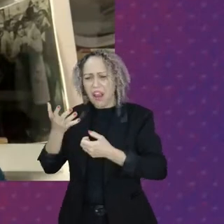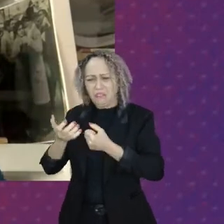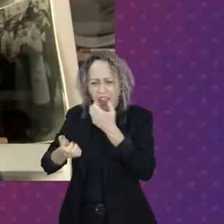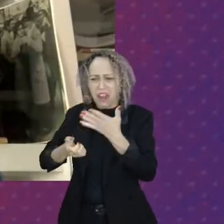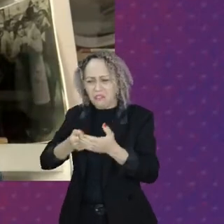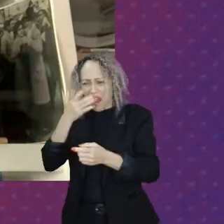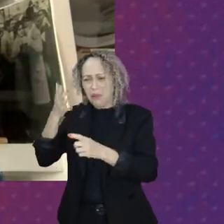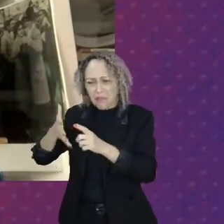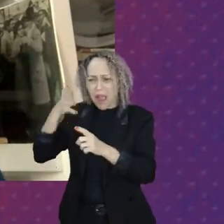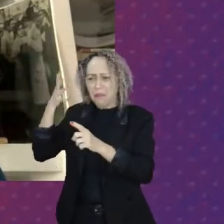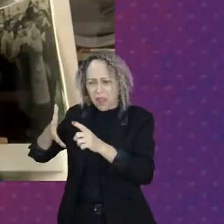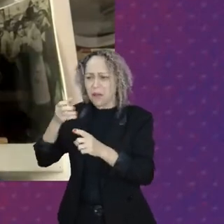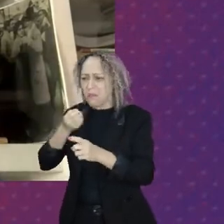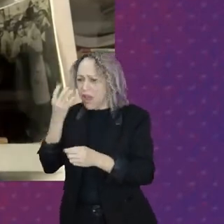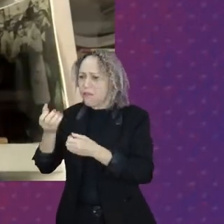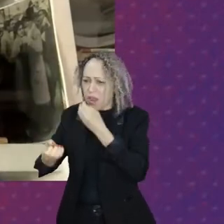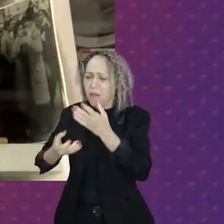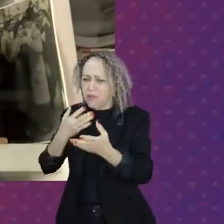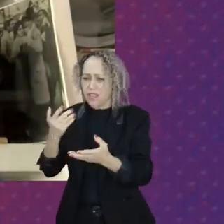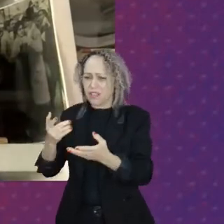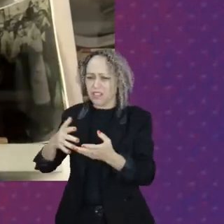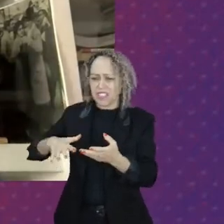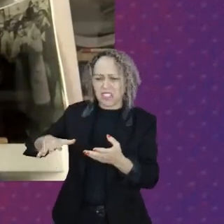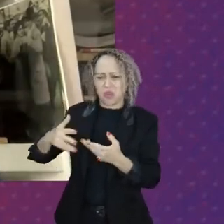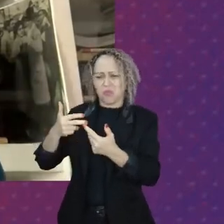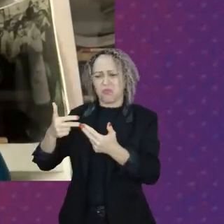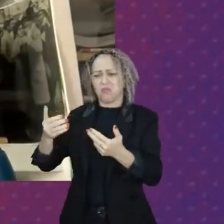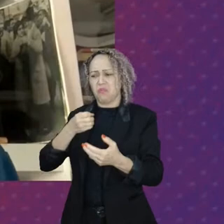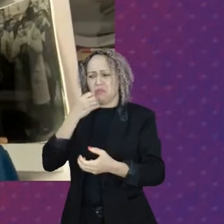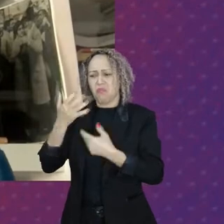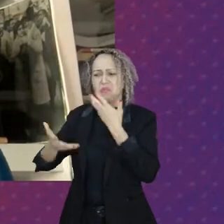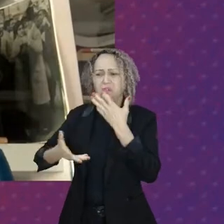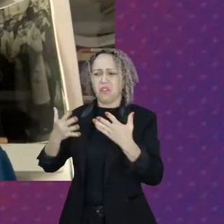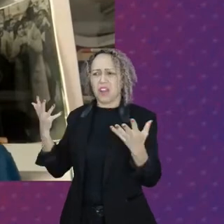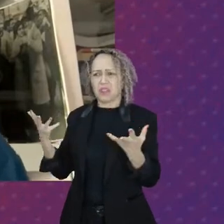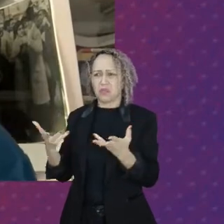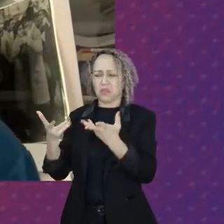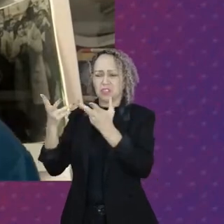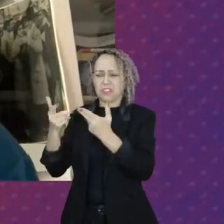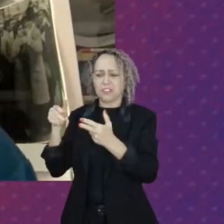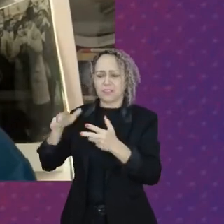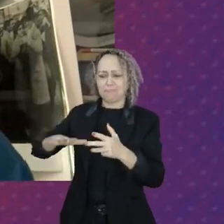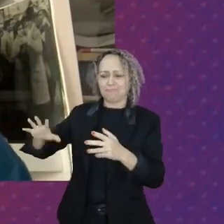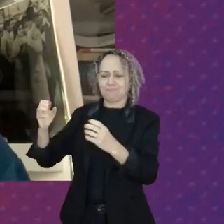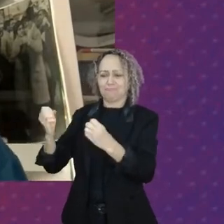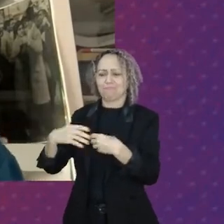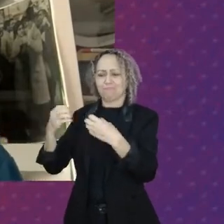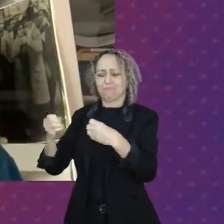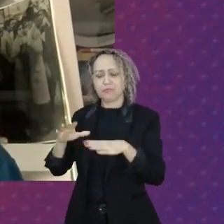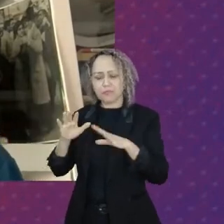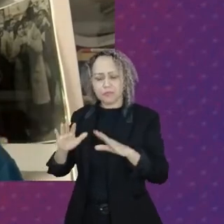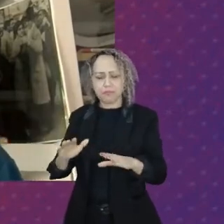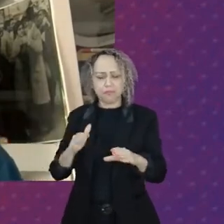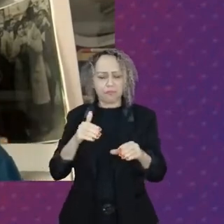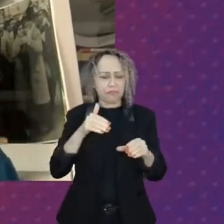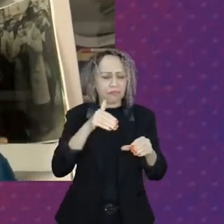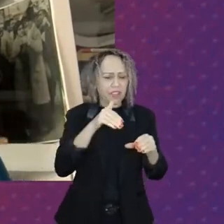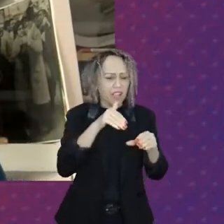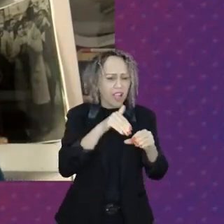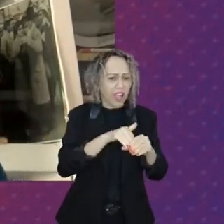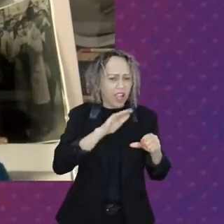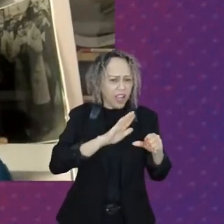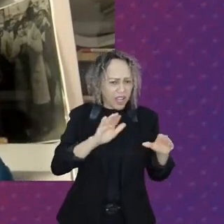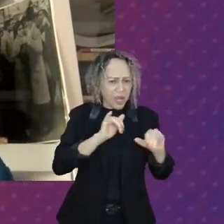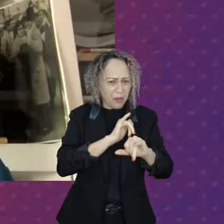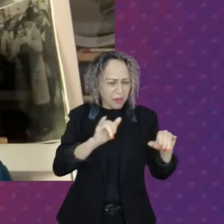coisas bonitas, coisas que nos ensinam muito. Então, a campanha não é só o momento de divulgar o